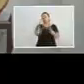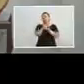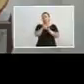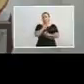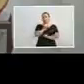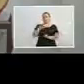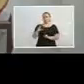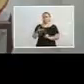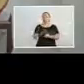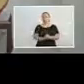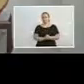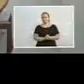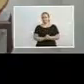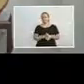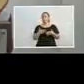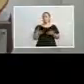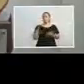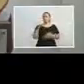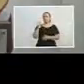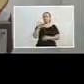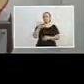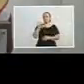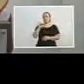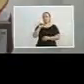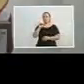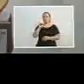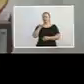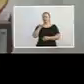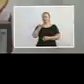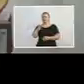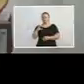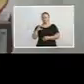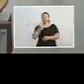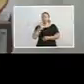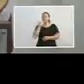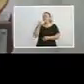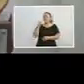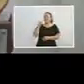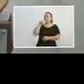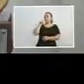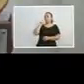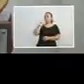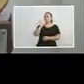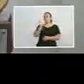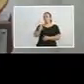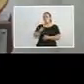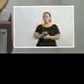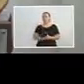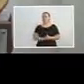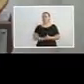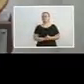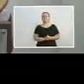a FEUESC fez essa solicitação ao secretário Murilo Capella em exercício, e eles